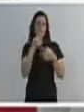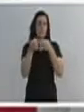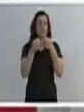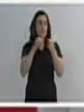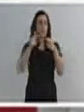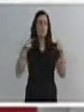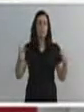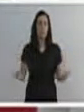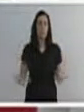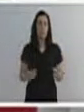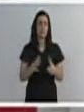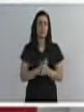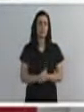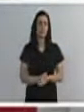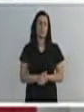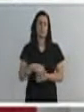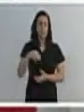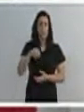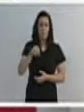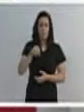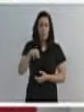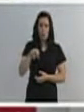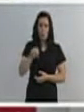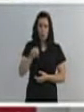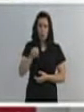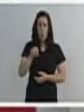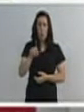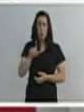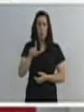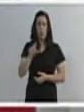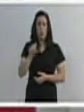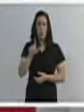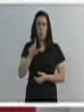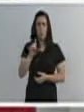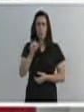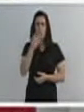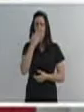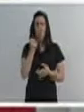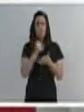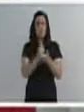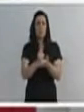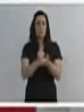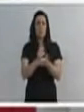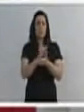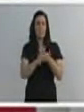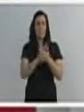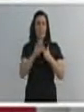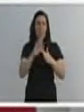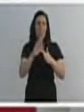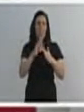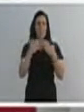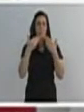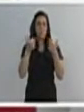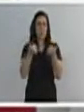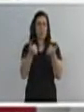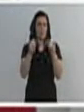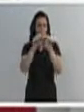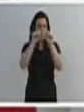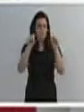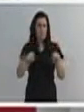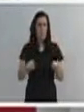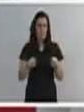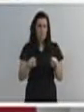o monólogo, ele não contribui em absolutamente nada, mas nada para a melhoria do nosso